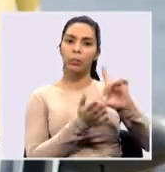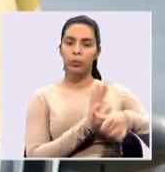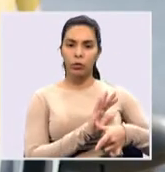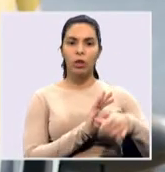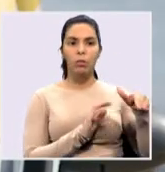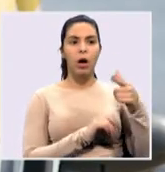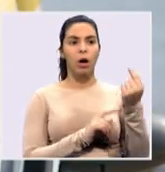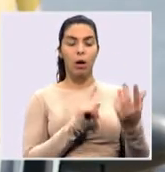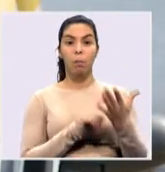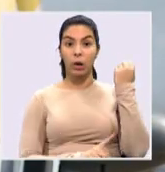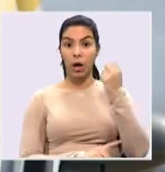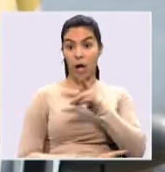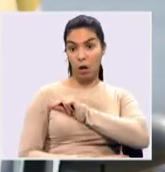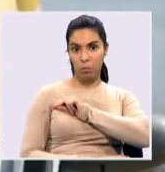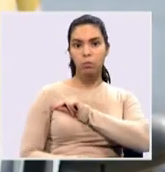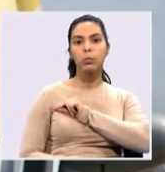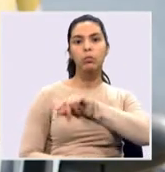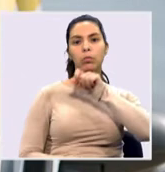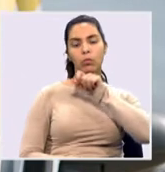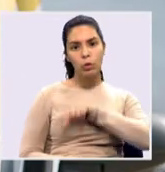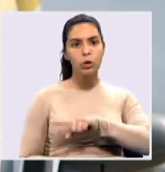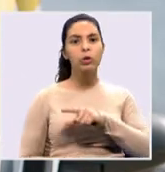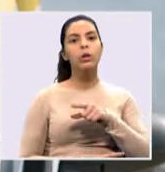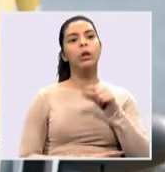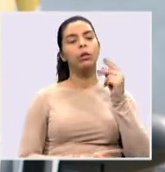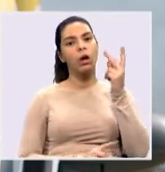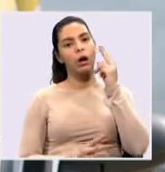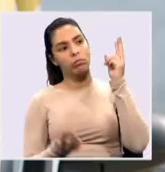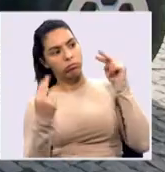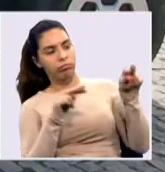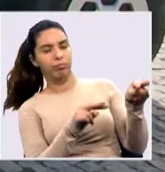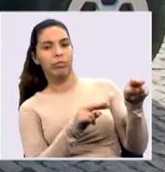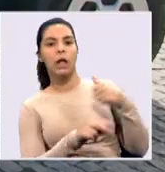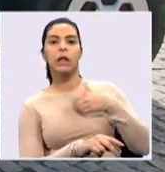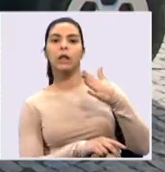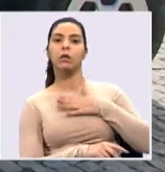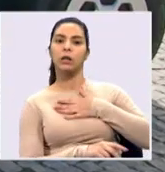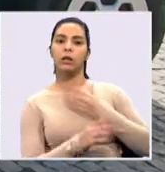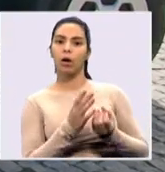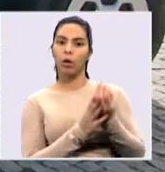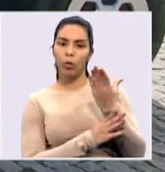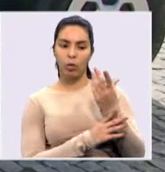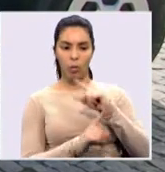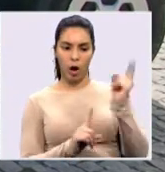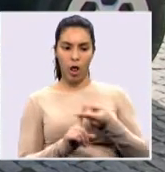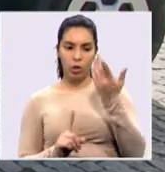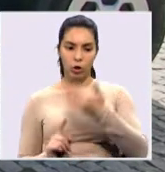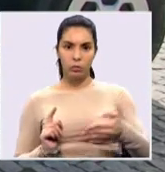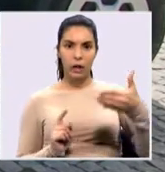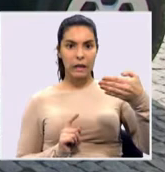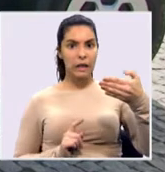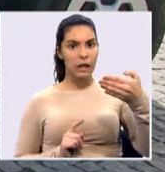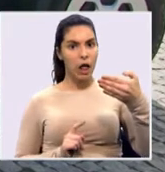uma startup portuguesa a ganhar este prémio faz com que os olhos também sejam diferentes. Ainda por cima, uma startup que começou, portanto,